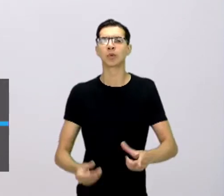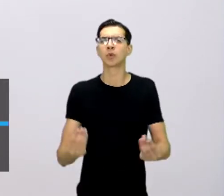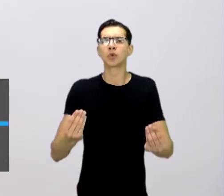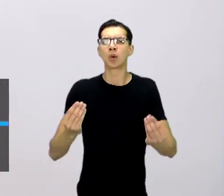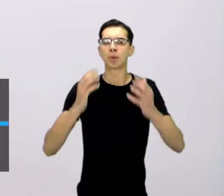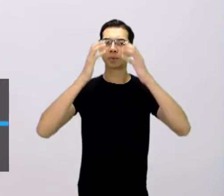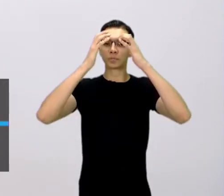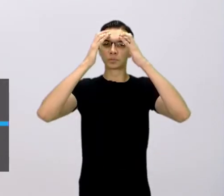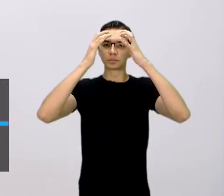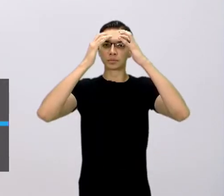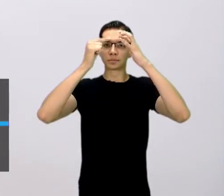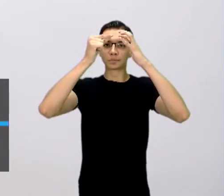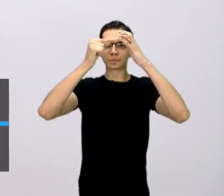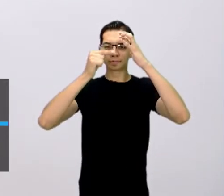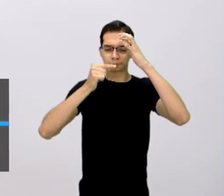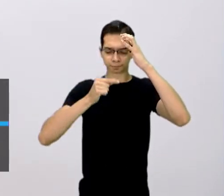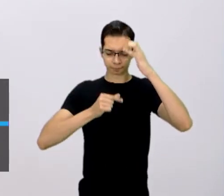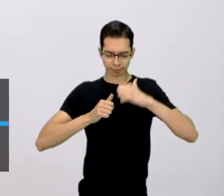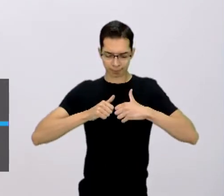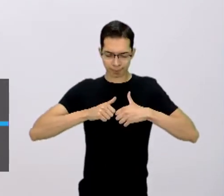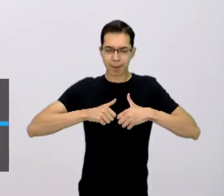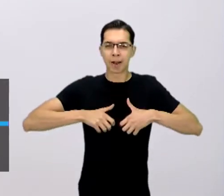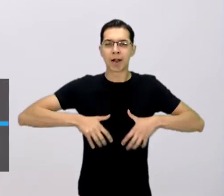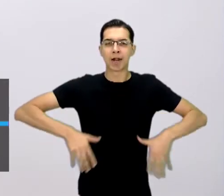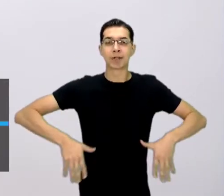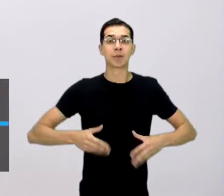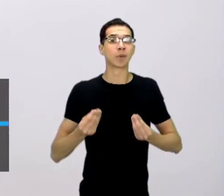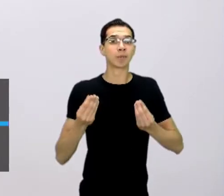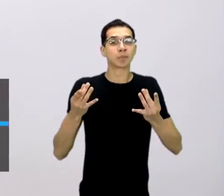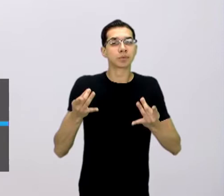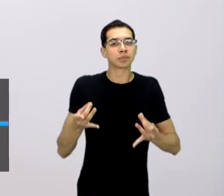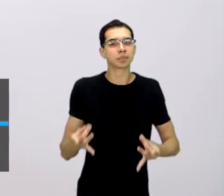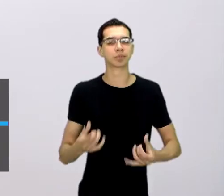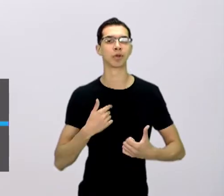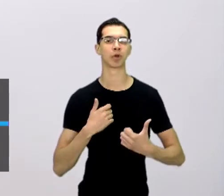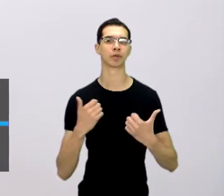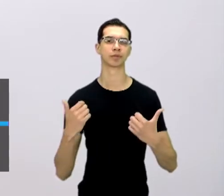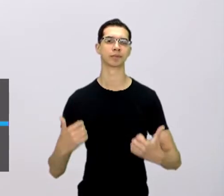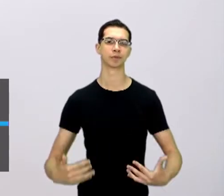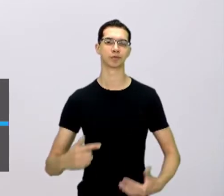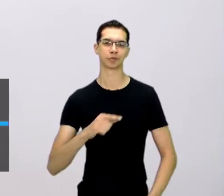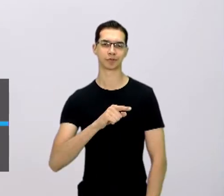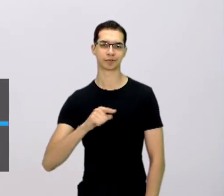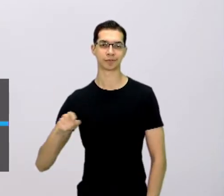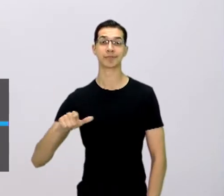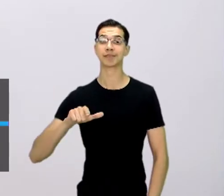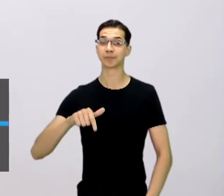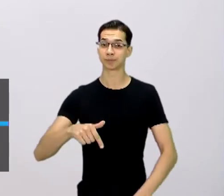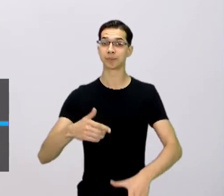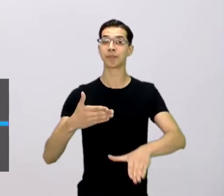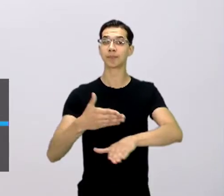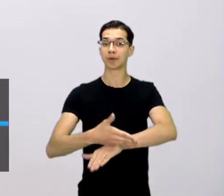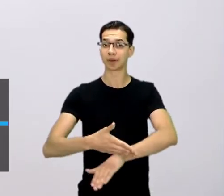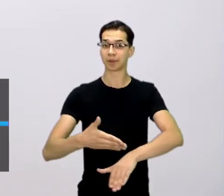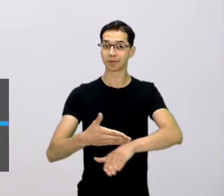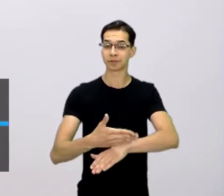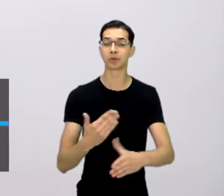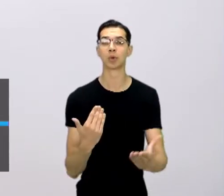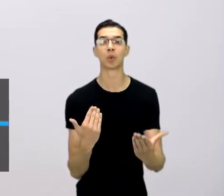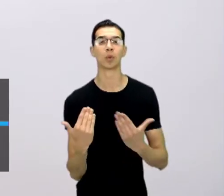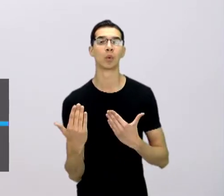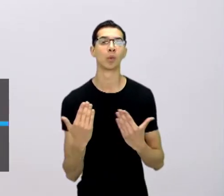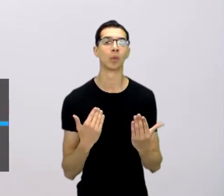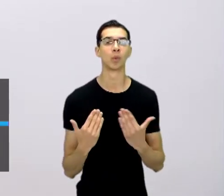locomotor e depois a gente vai aplicar então essa interação, né? A gente vai então conversar um pouquinho